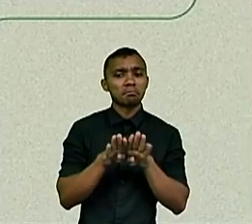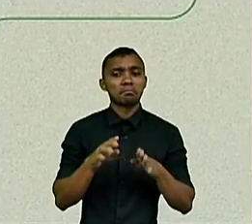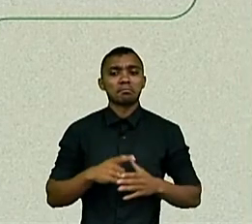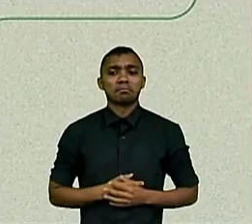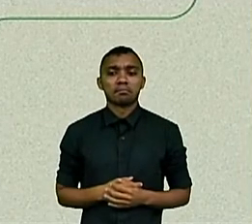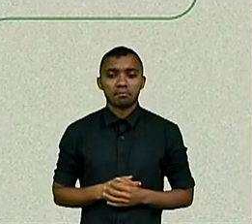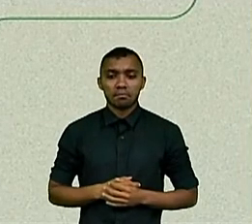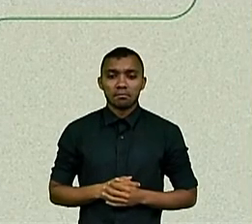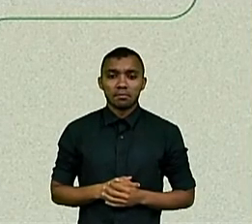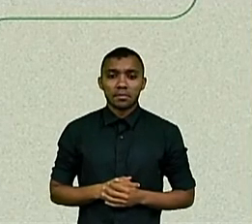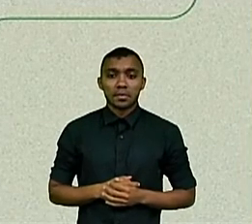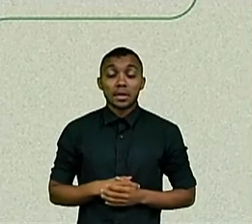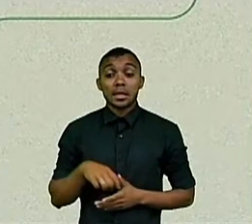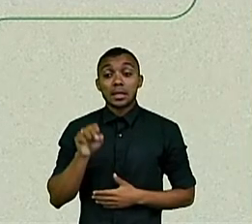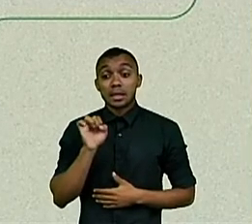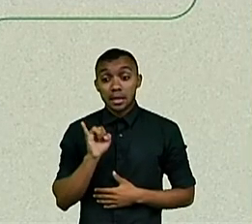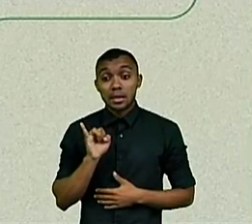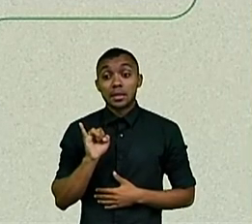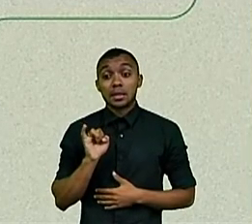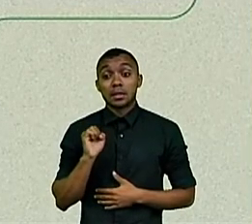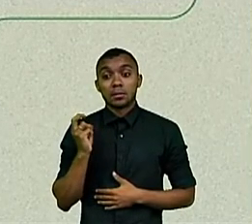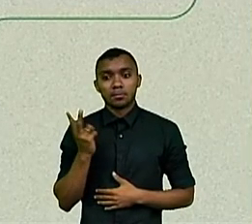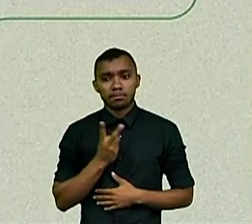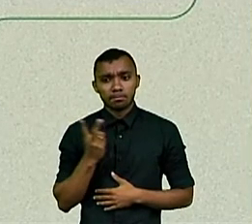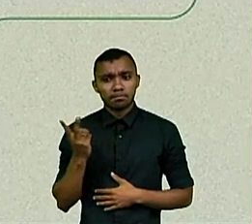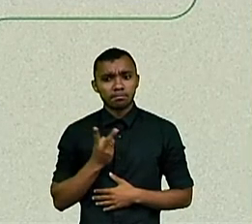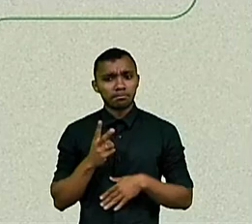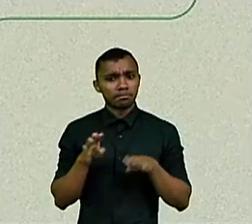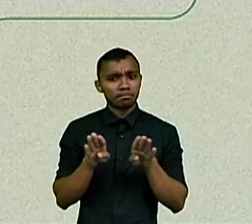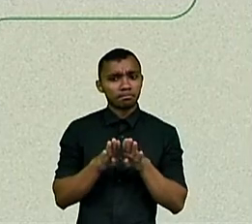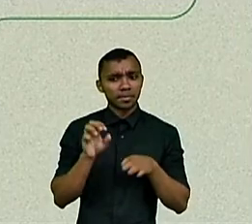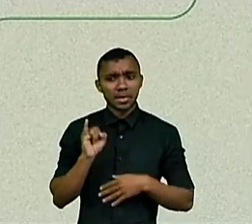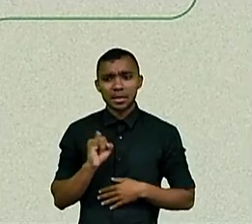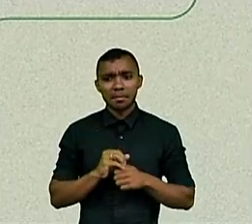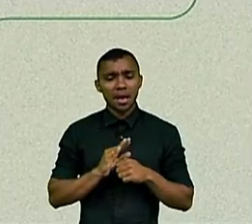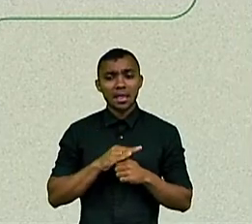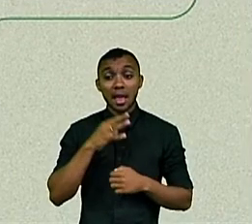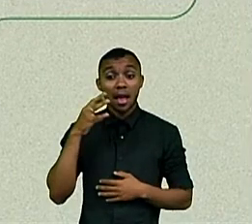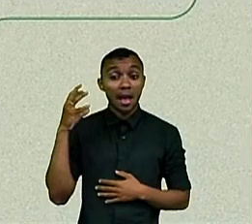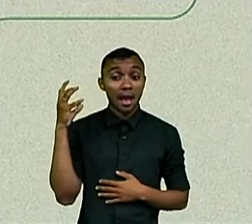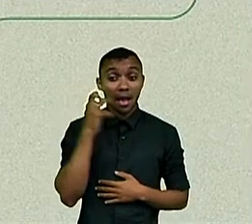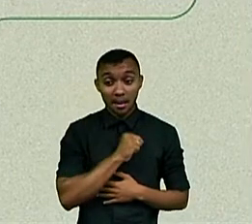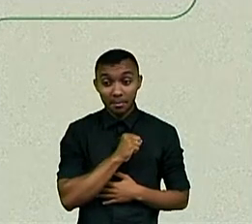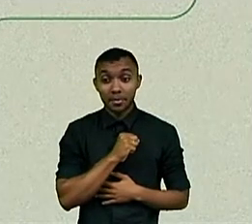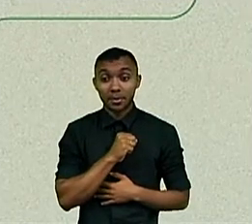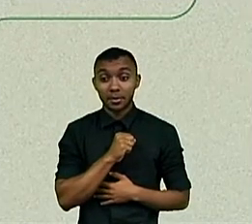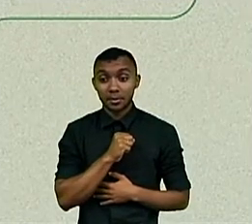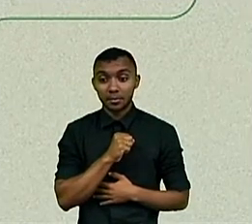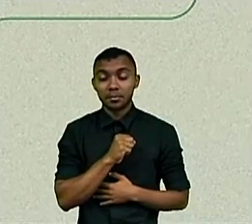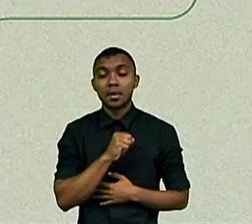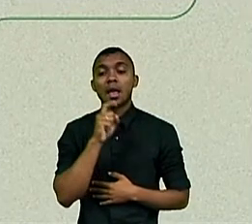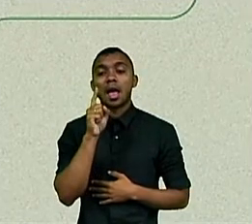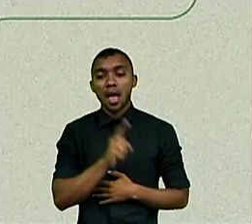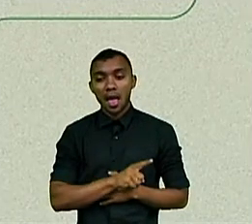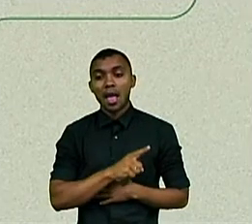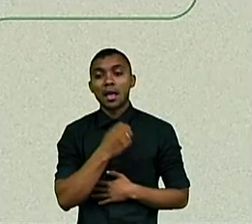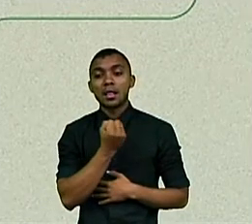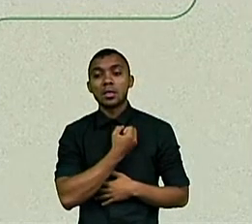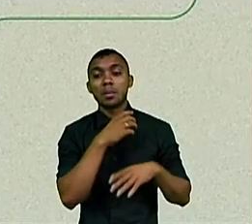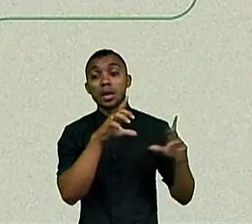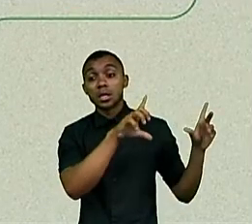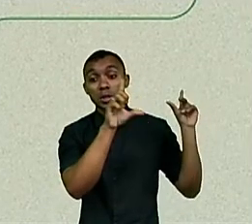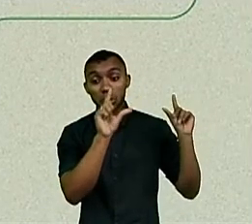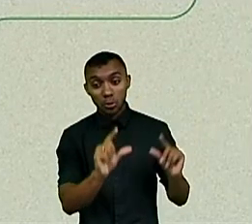inversamente proporcionais a medida que eu aumento uma a outra diminui na mesma proporção